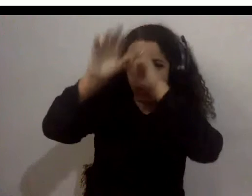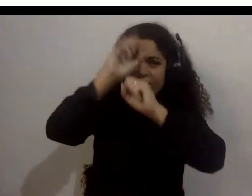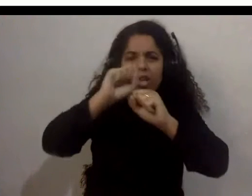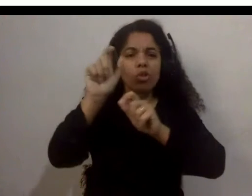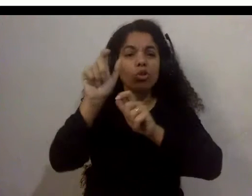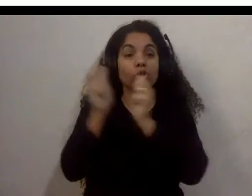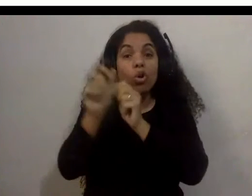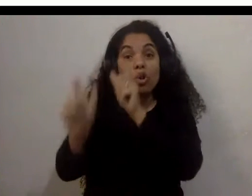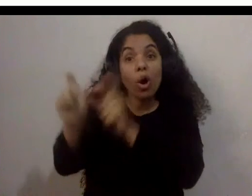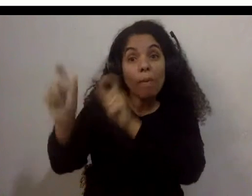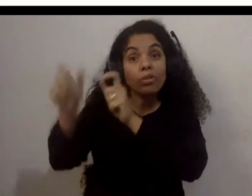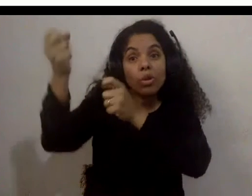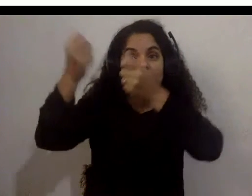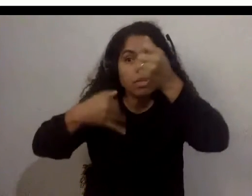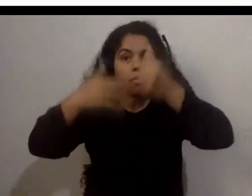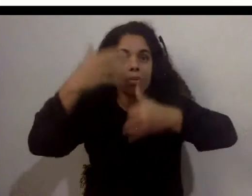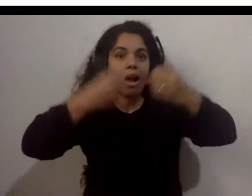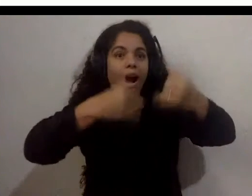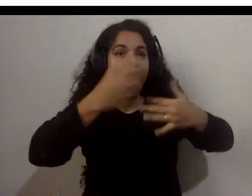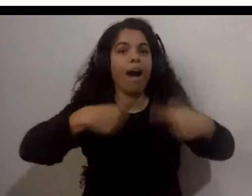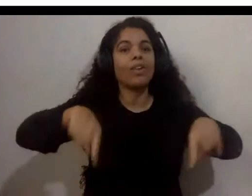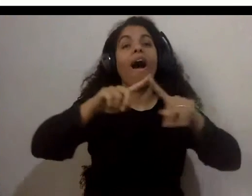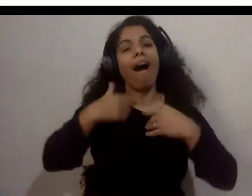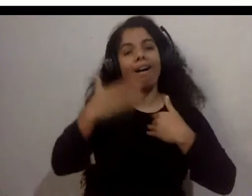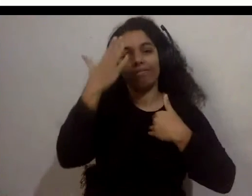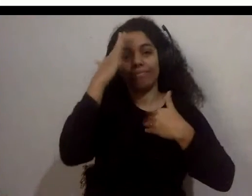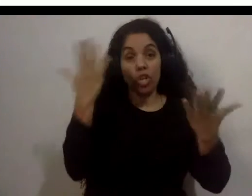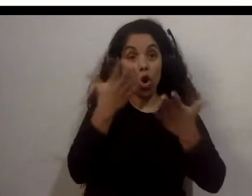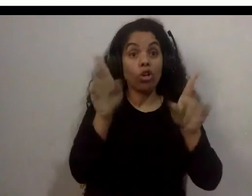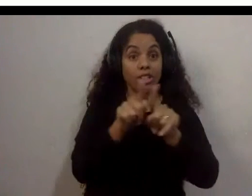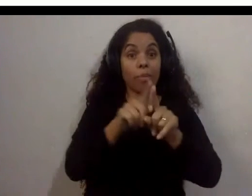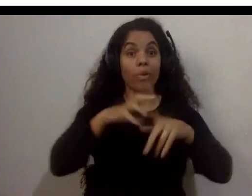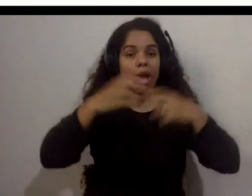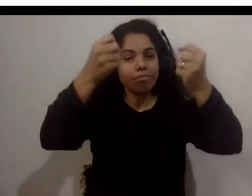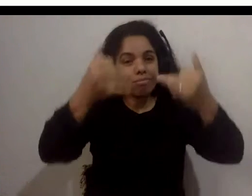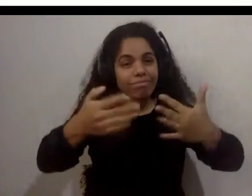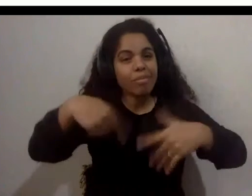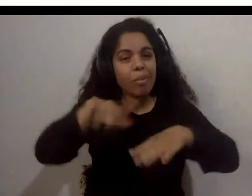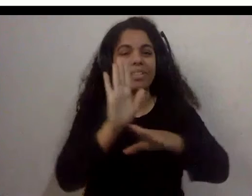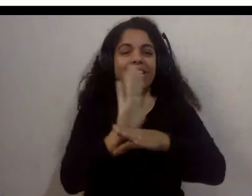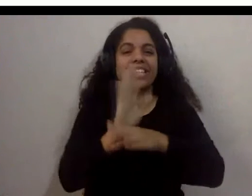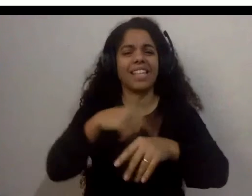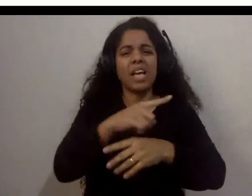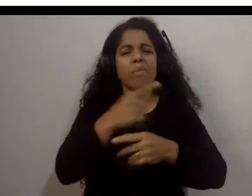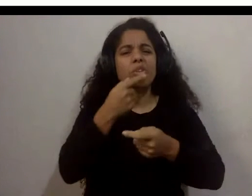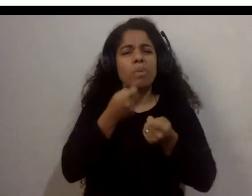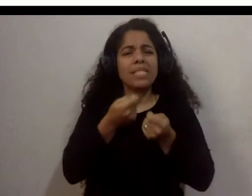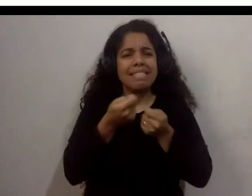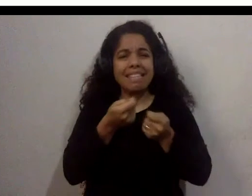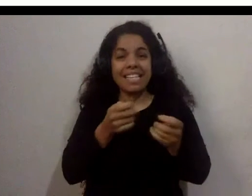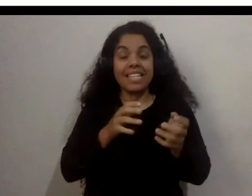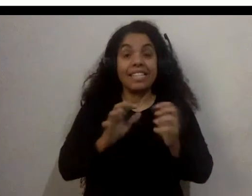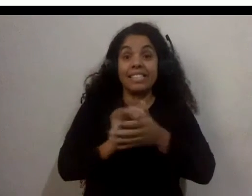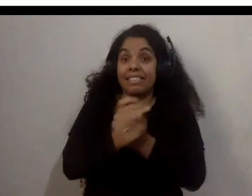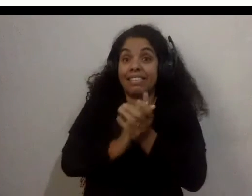desse papel, de também poder explicar o que é o TDD. Depois, em seguida, eu queria falar assim, mas como assim controlar a ansiedade? O que isso quer